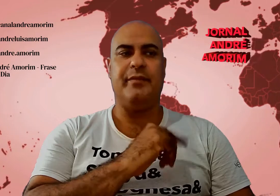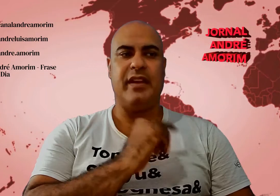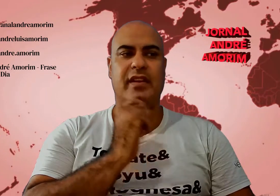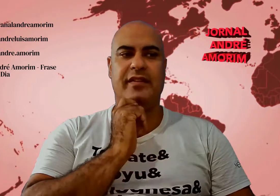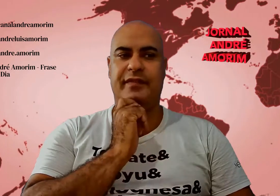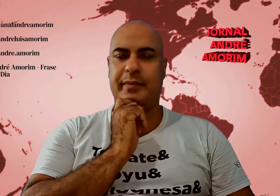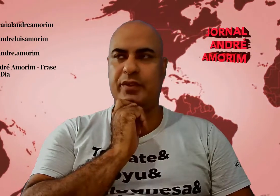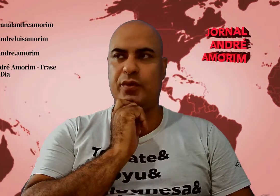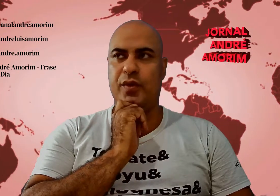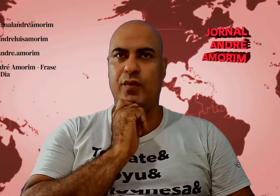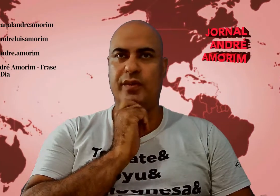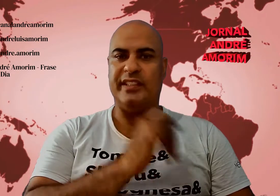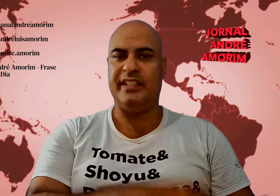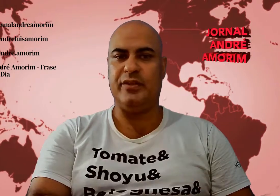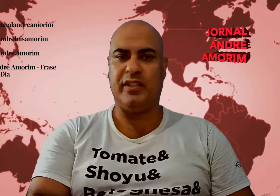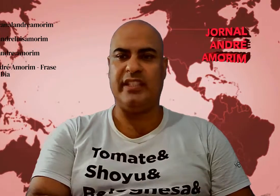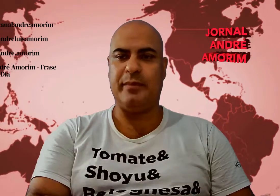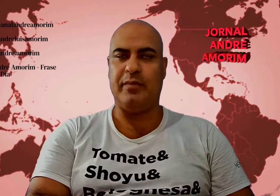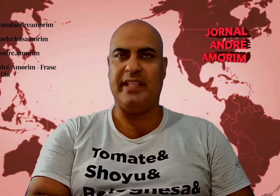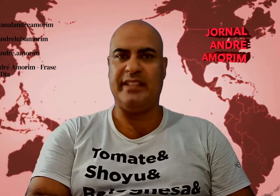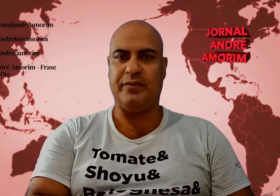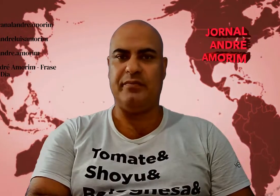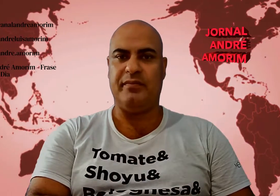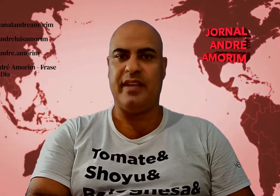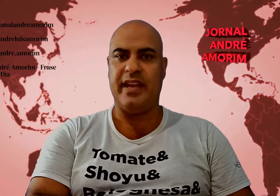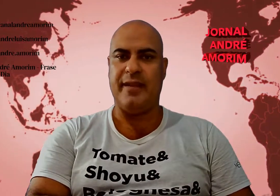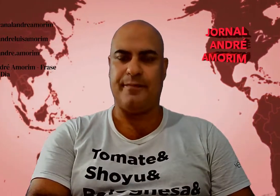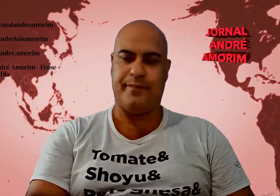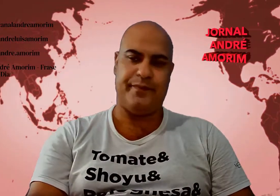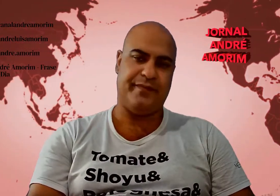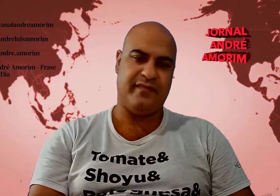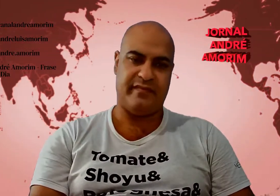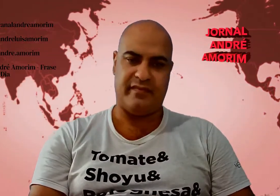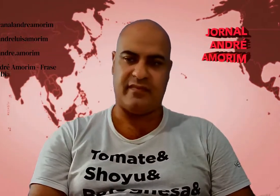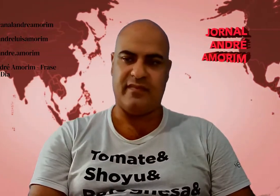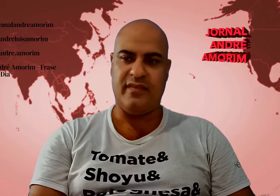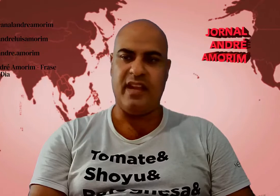Unisys também fabricou urnas eletrônicas para o Brasil.